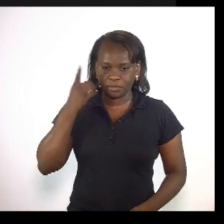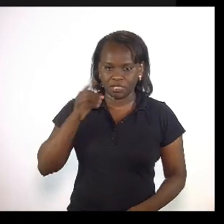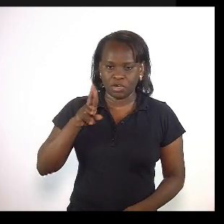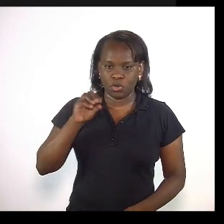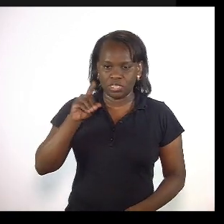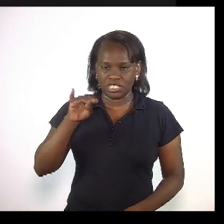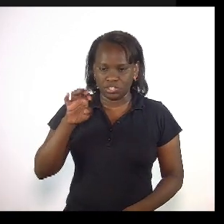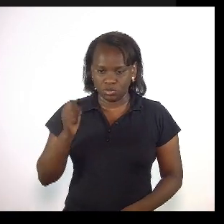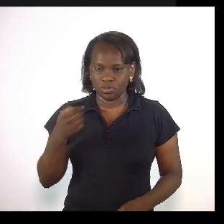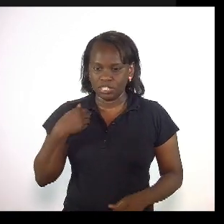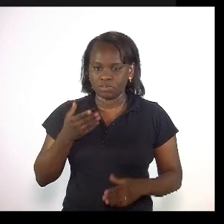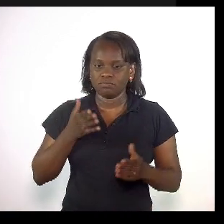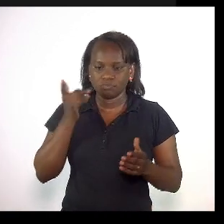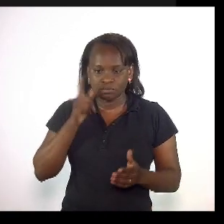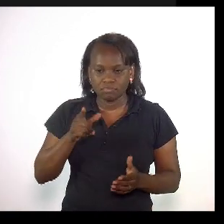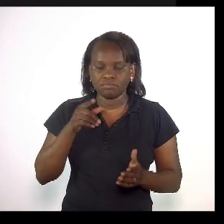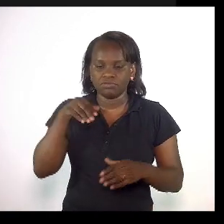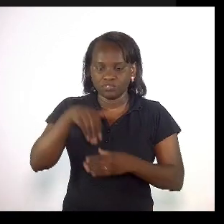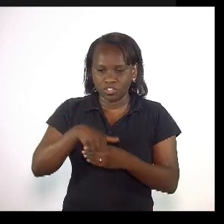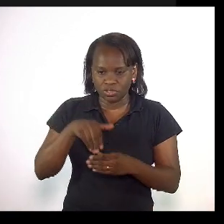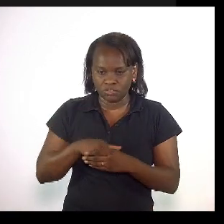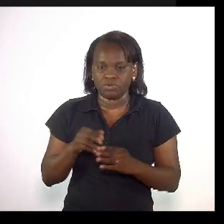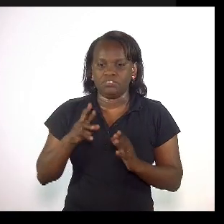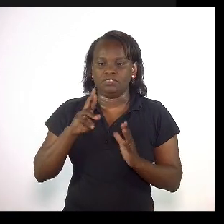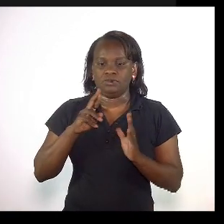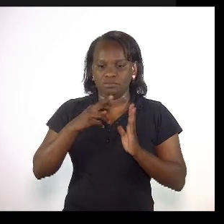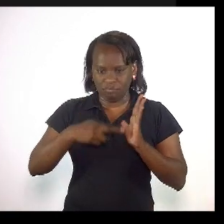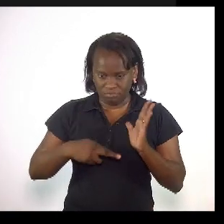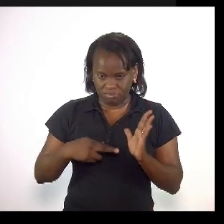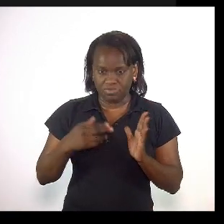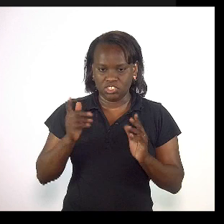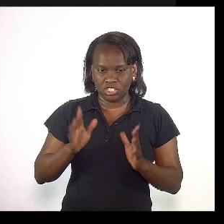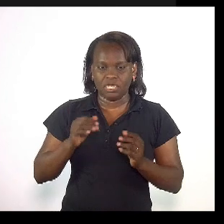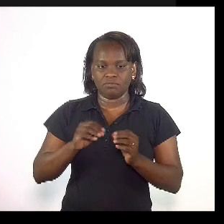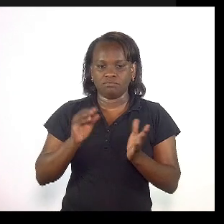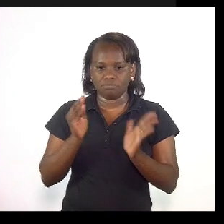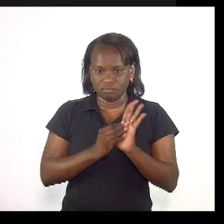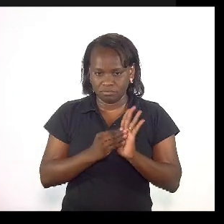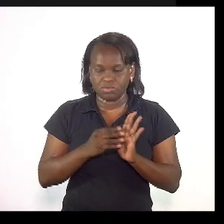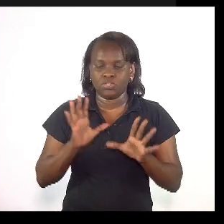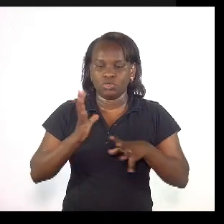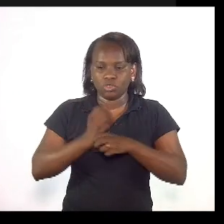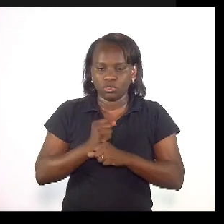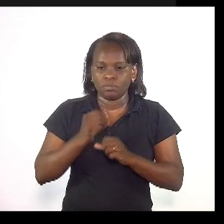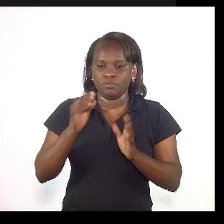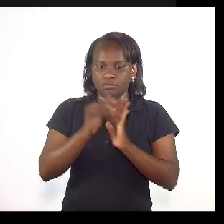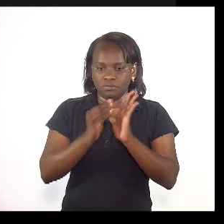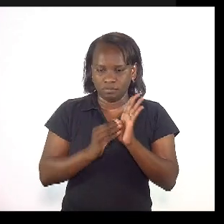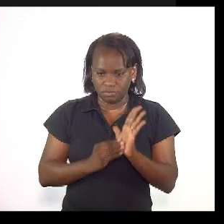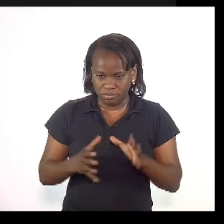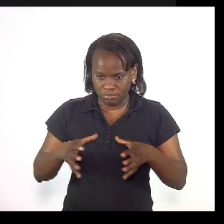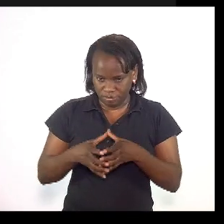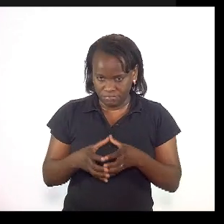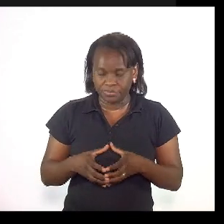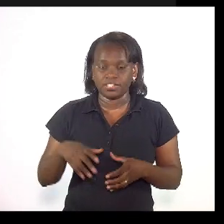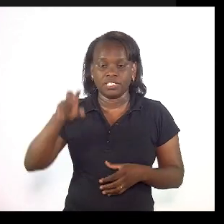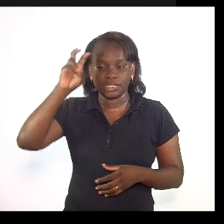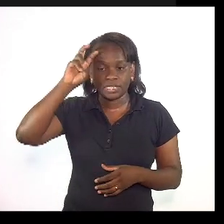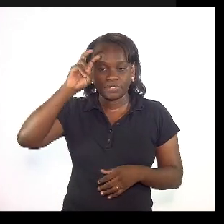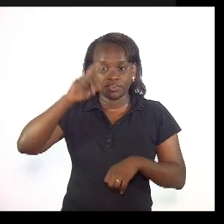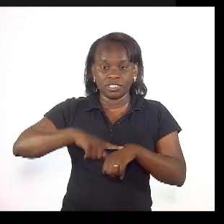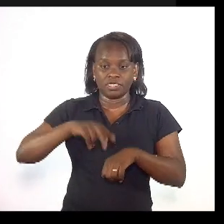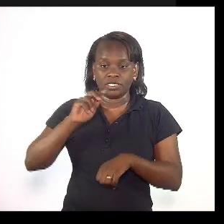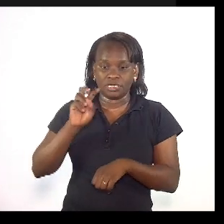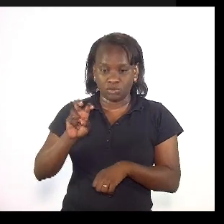relator, que foi publicizado na Comissão de Orçamento, quinta-feira, às 17